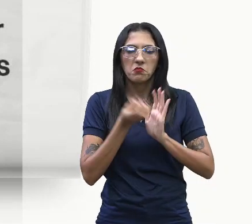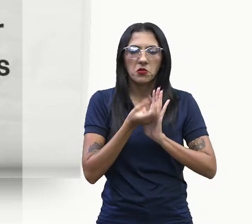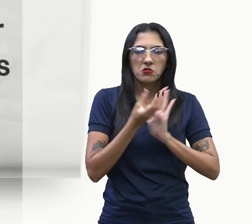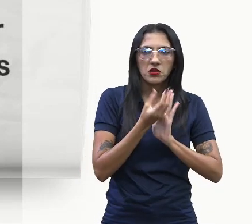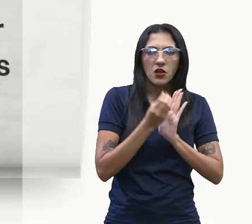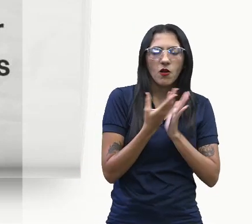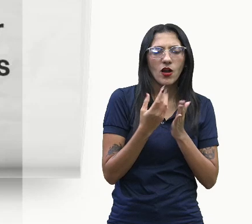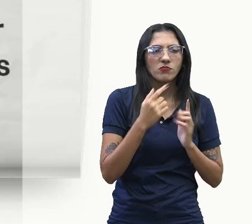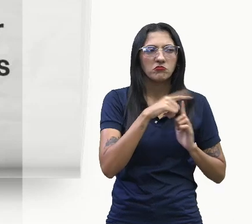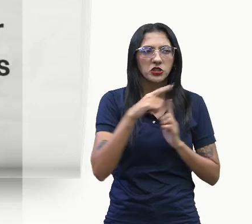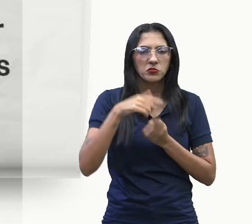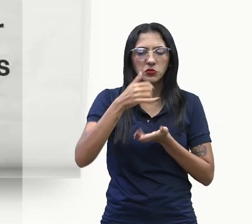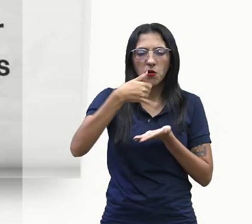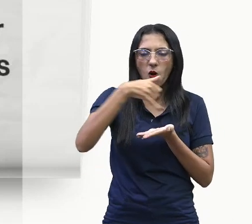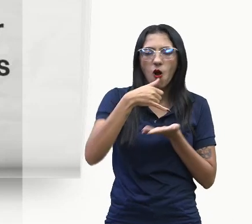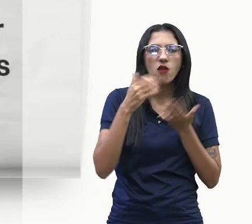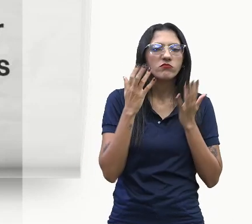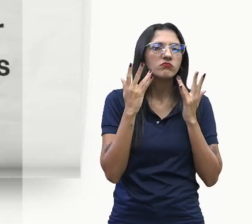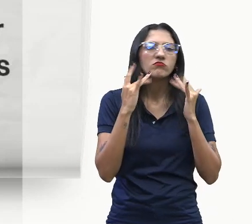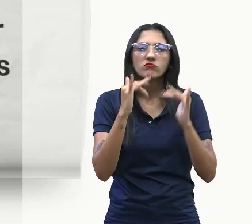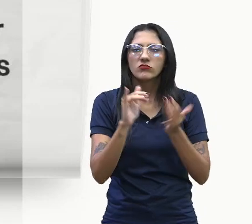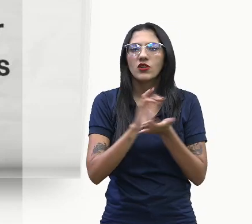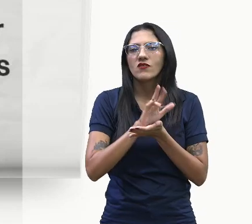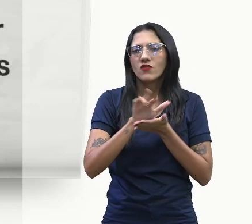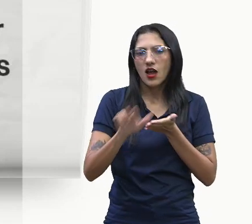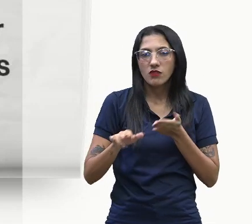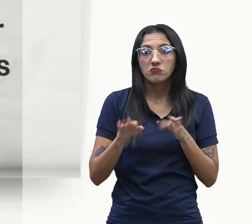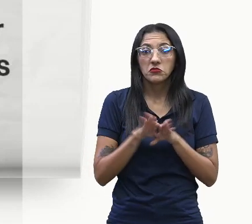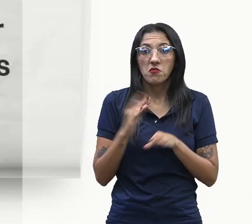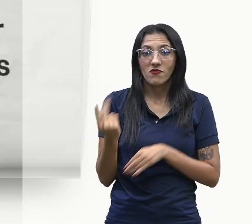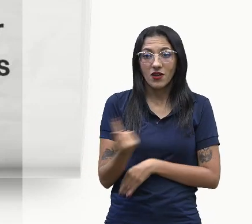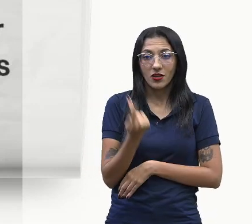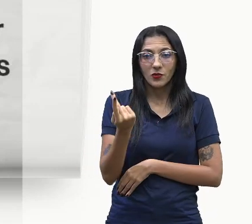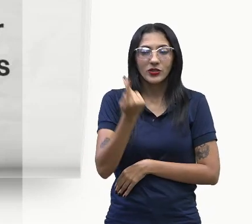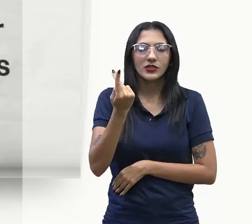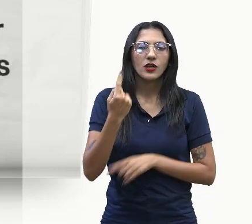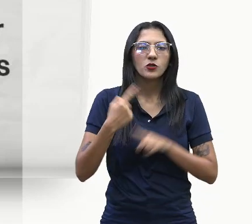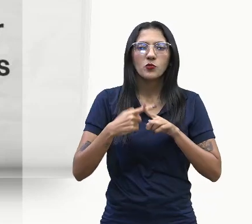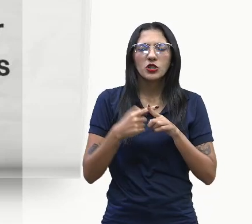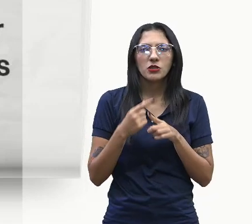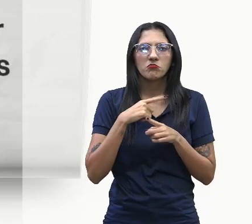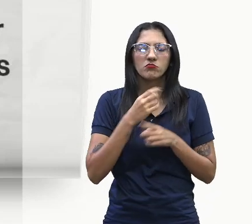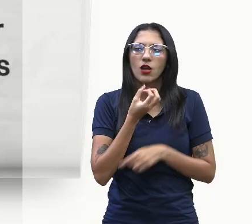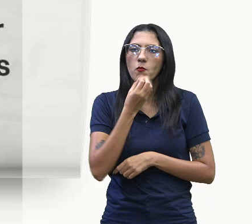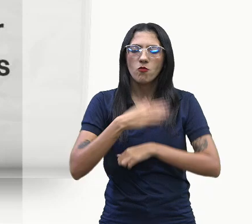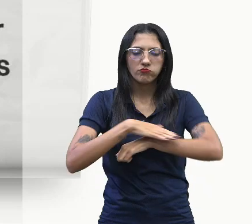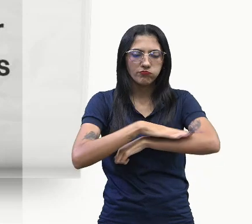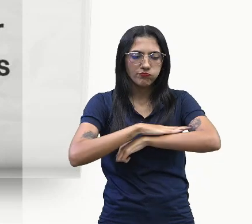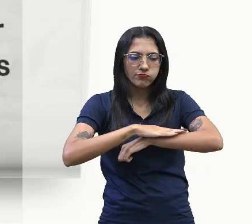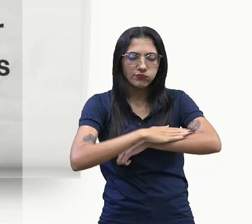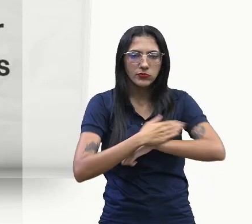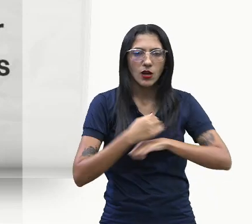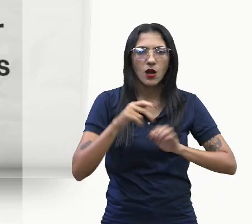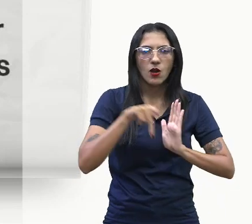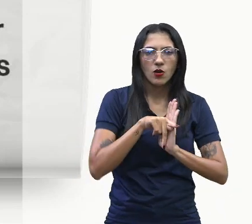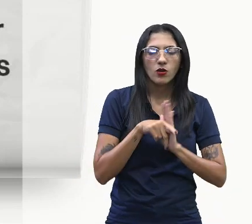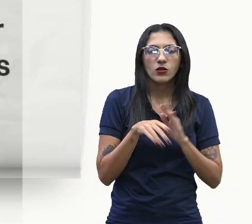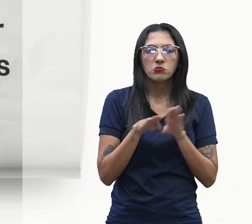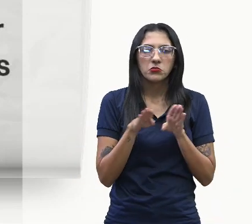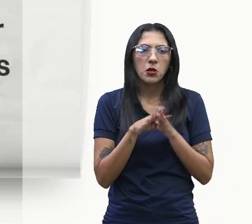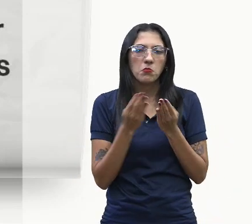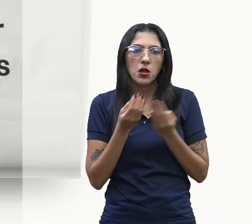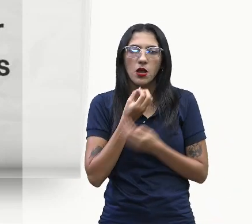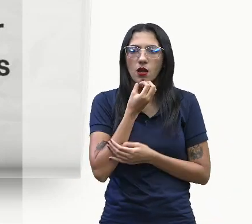cosméticos e óleos naturais, valorizados por suas propriedades hidratantes e